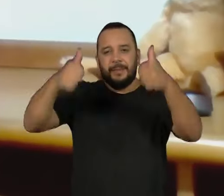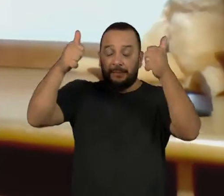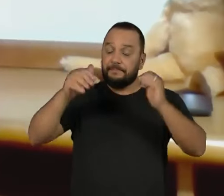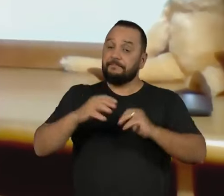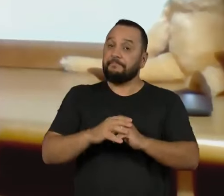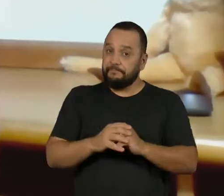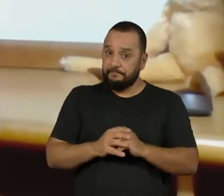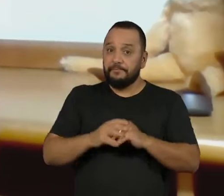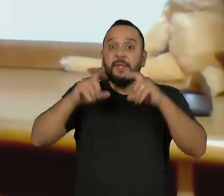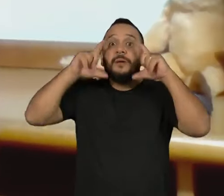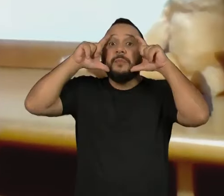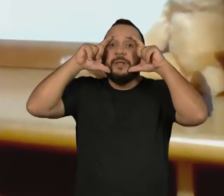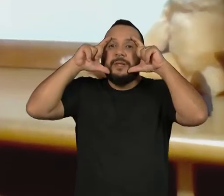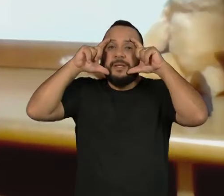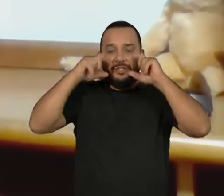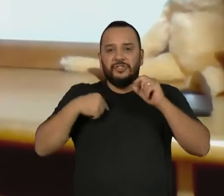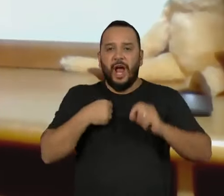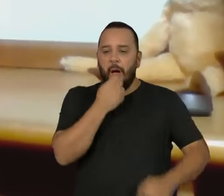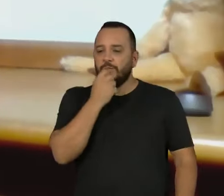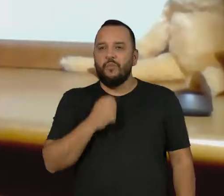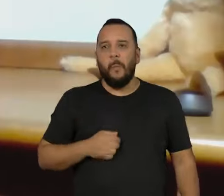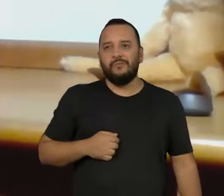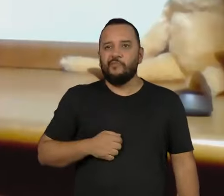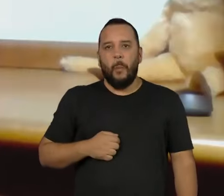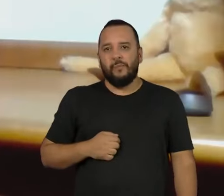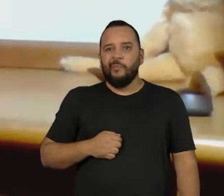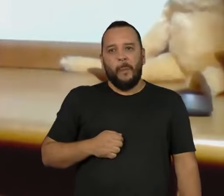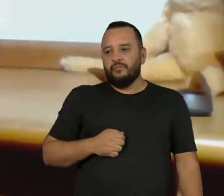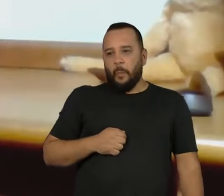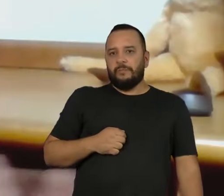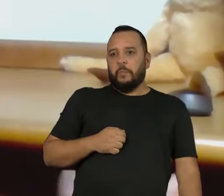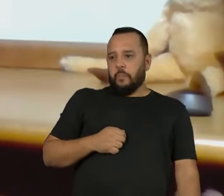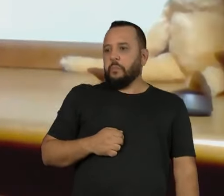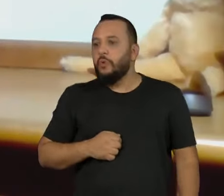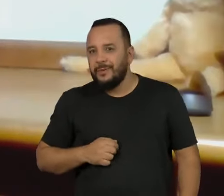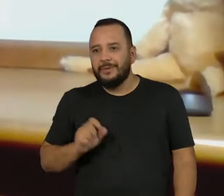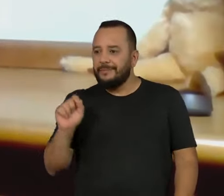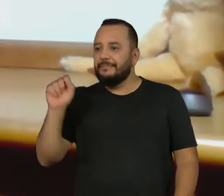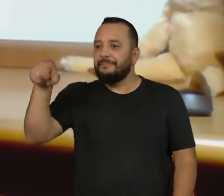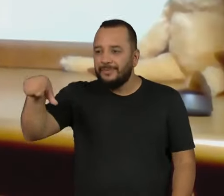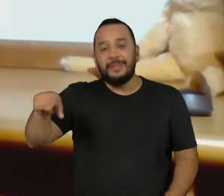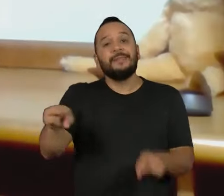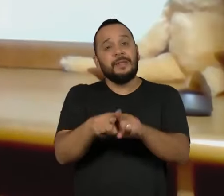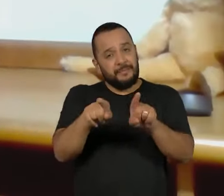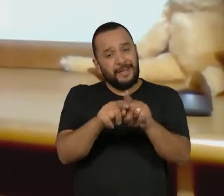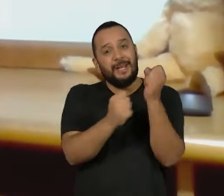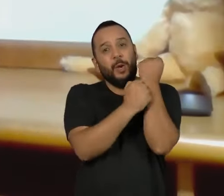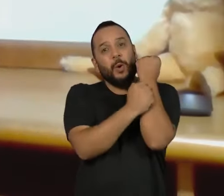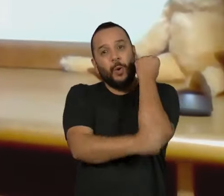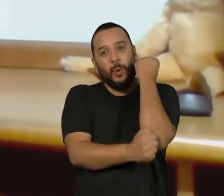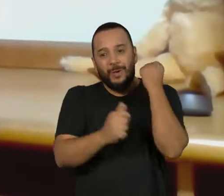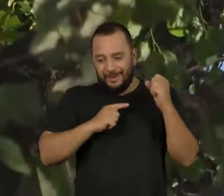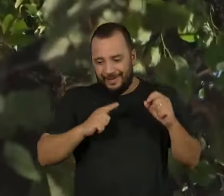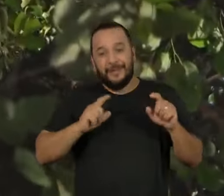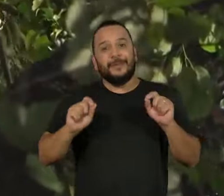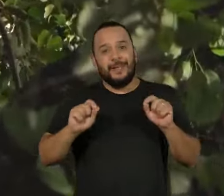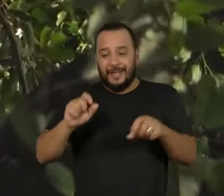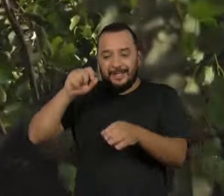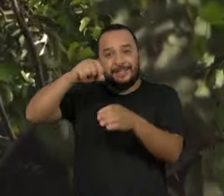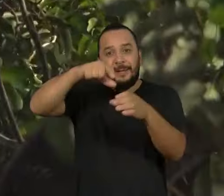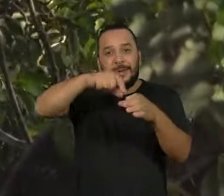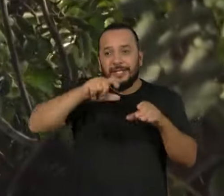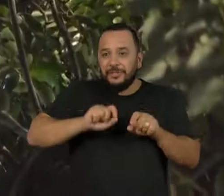eles comem os frutos e as sementes que eles ingerem, eles vão andar e vão defecar depois. Então, eles espalham essas sementes. E